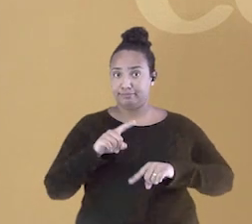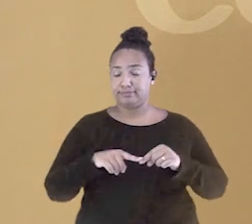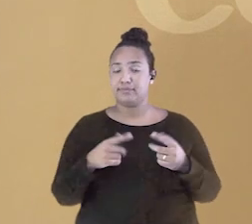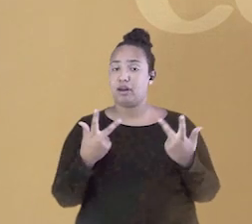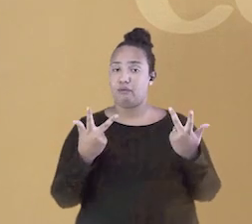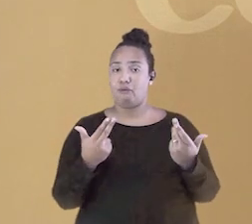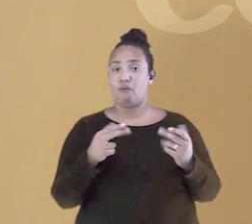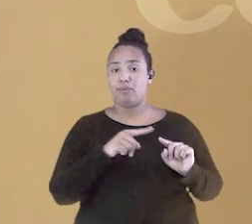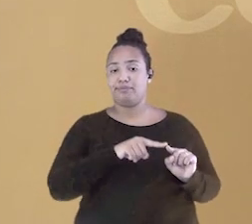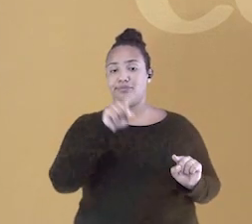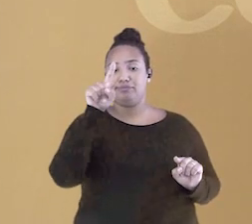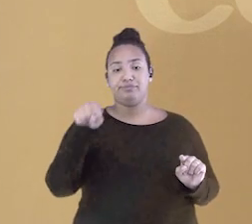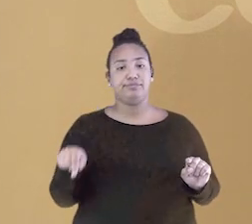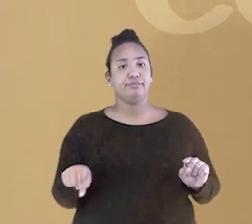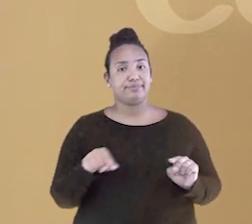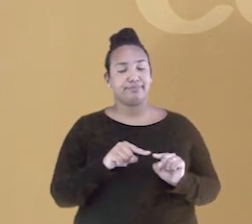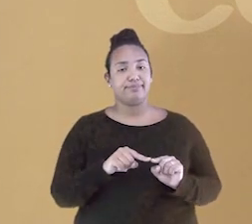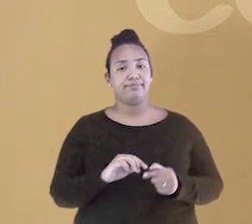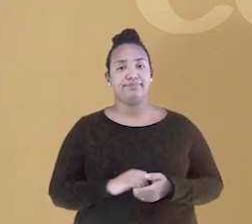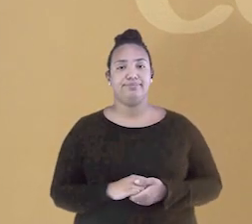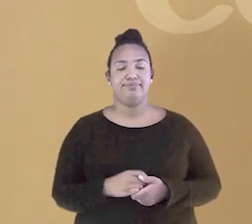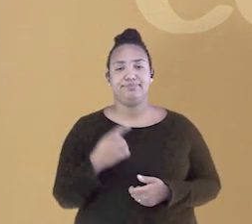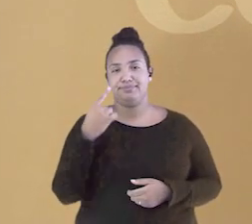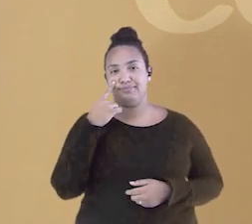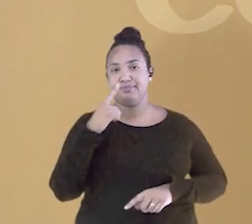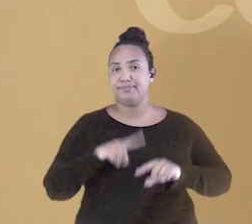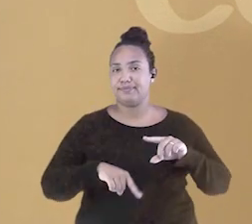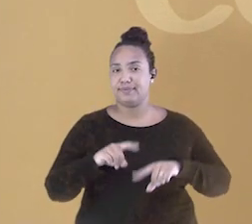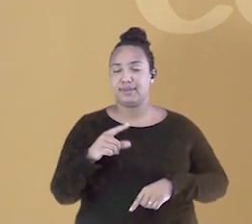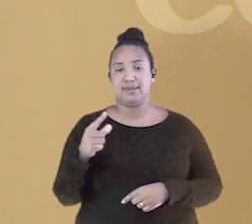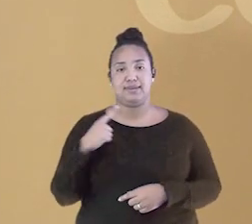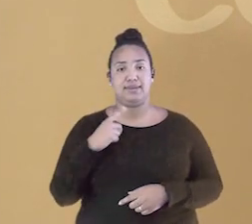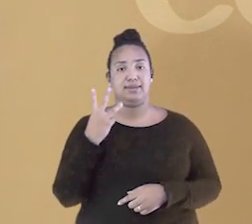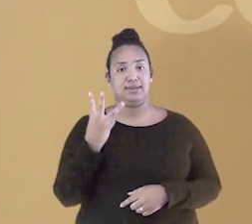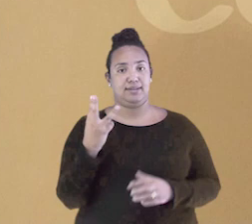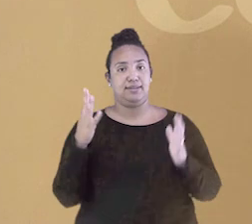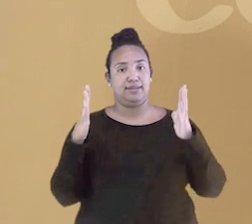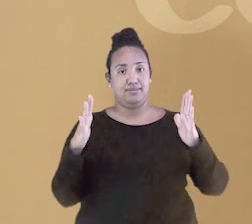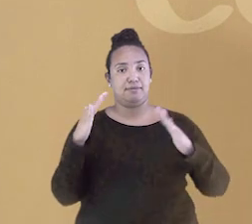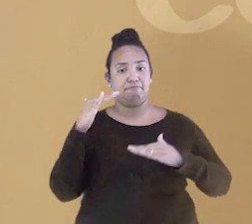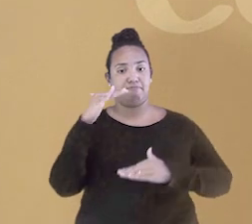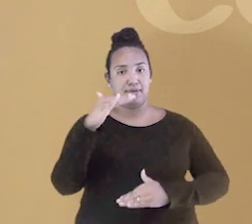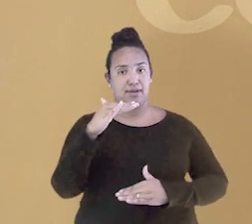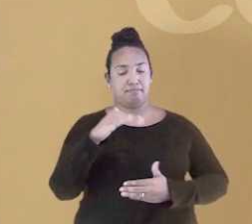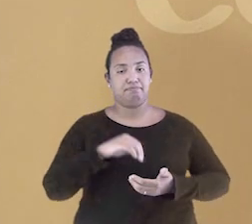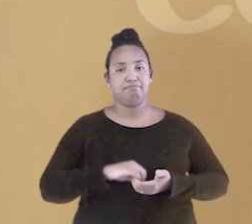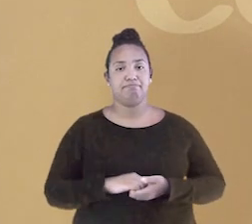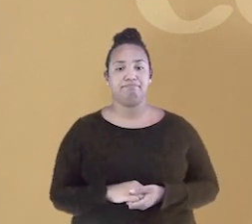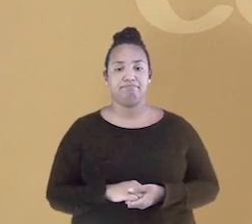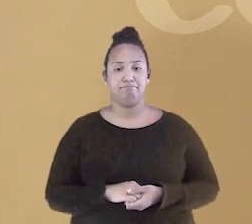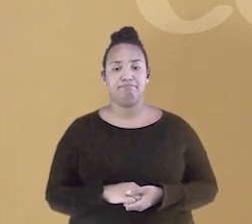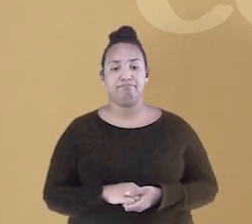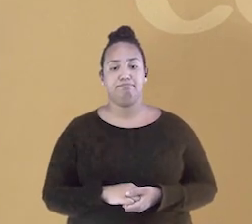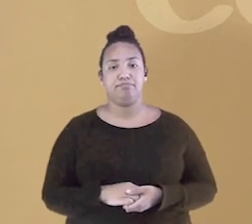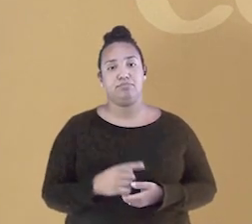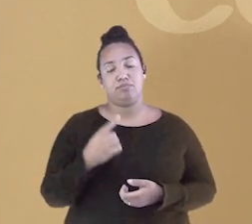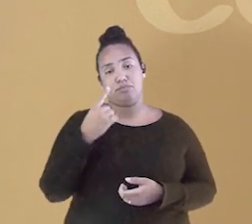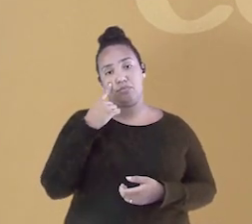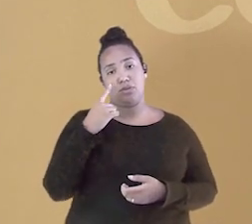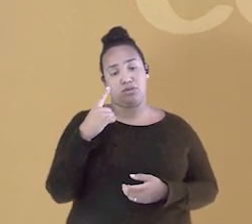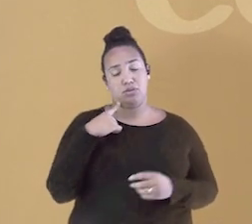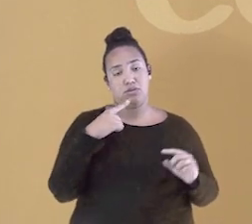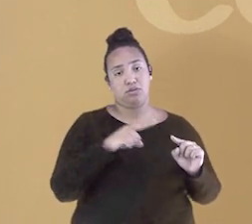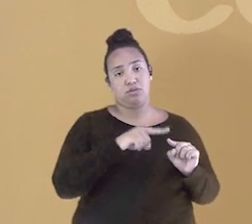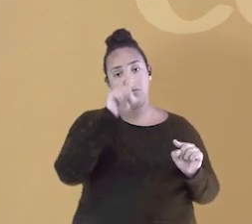triângulo. Veja que esse objeto possui 3 lados. Podemos ver o triângulo em um pedaço de pizza